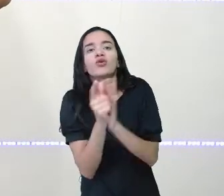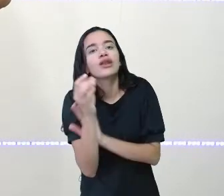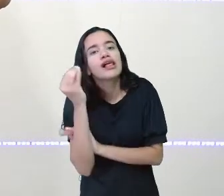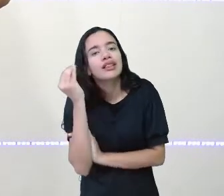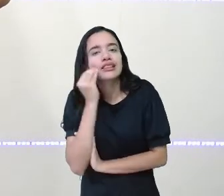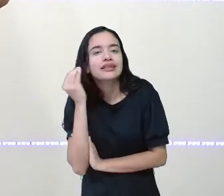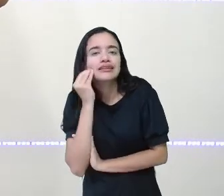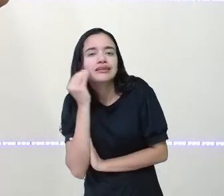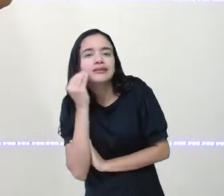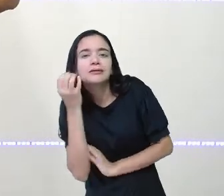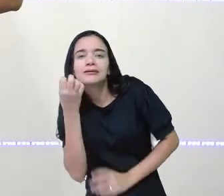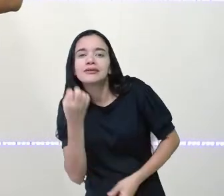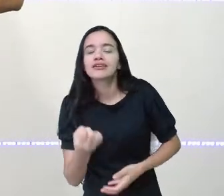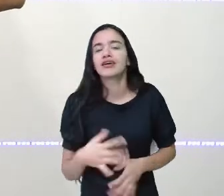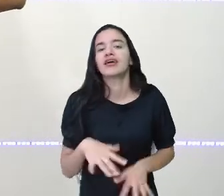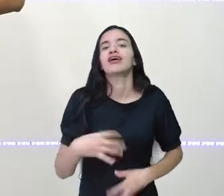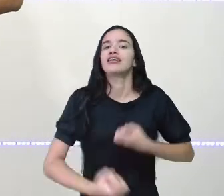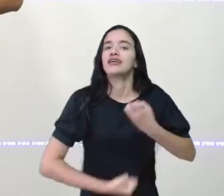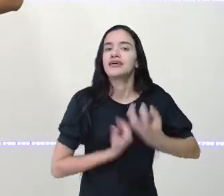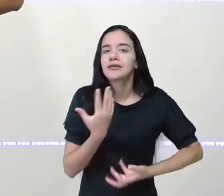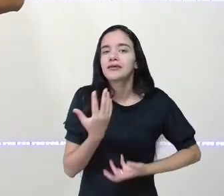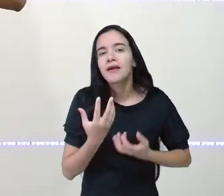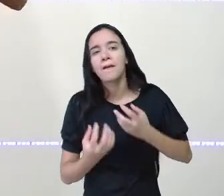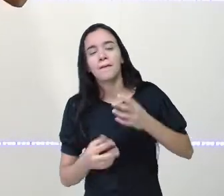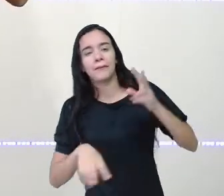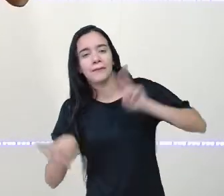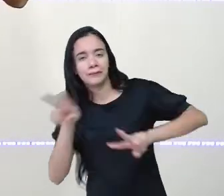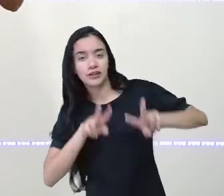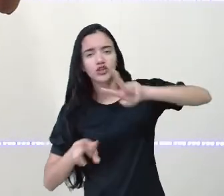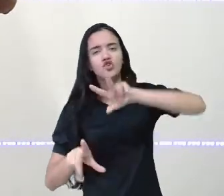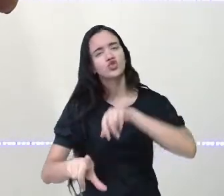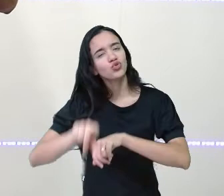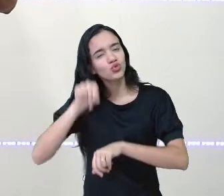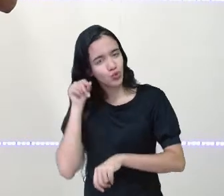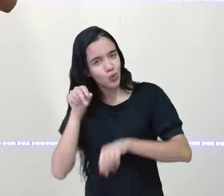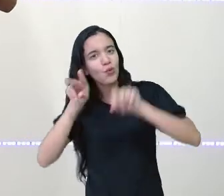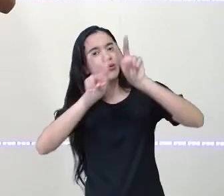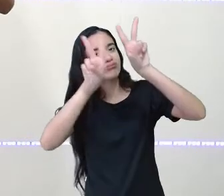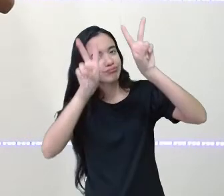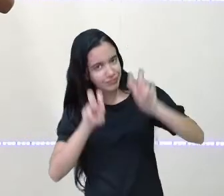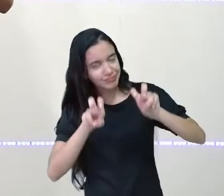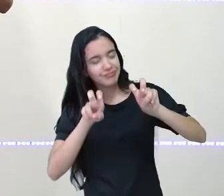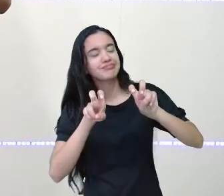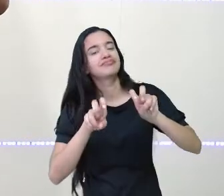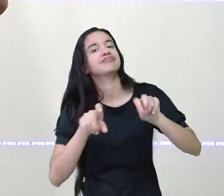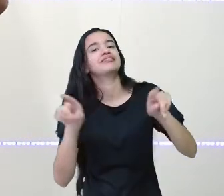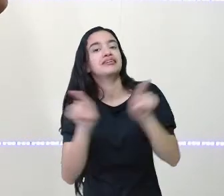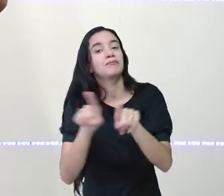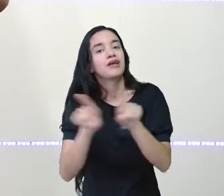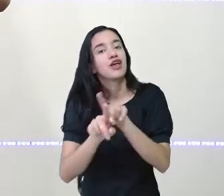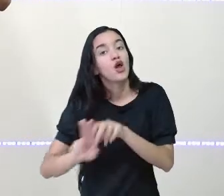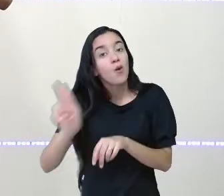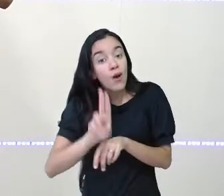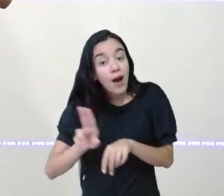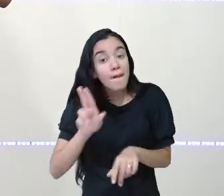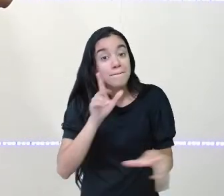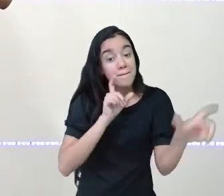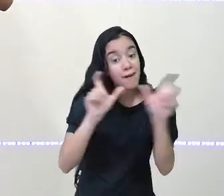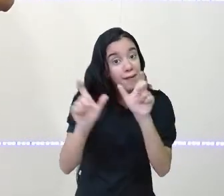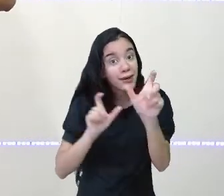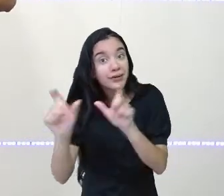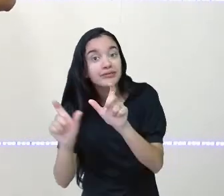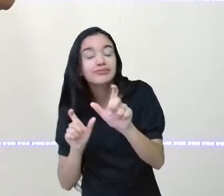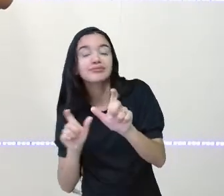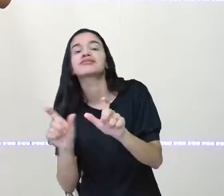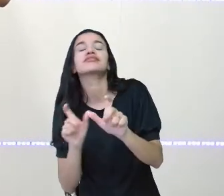tentem criar um poema visual, escolham um assunto e use palavras